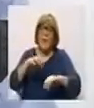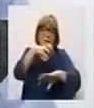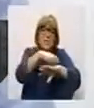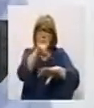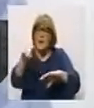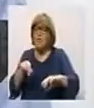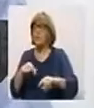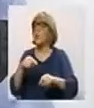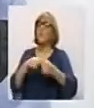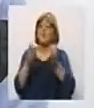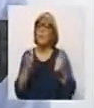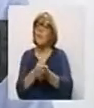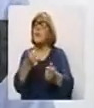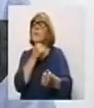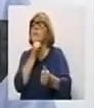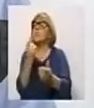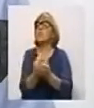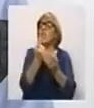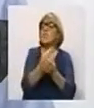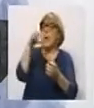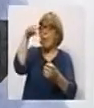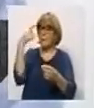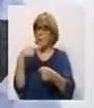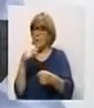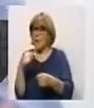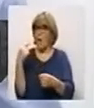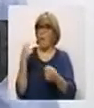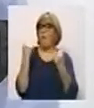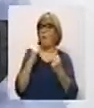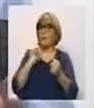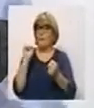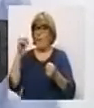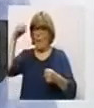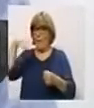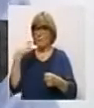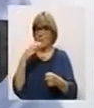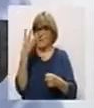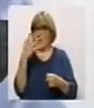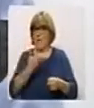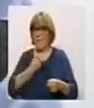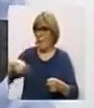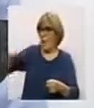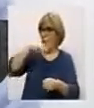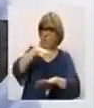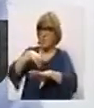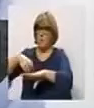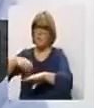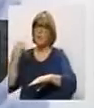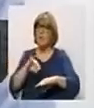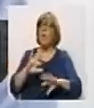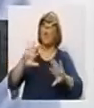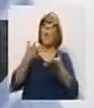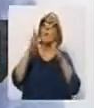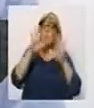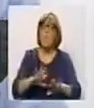e decide sozinho, em função das lâmpadas que tem, da potência das lâmpadas e do espaço 3D, os pontos onde deve parar e quanto